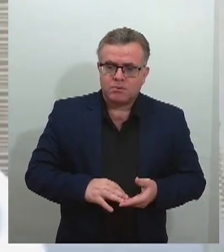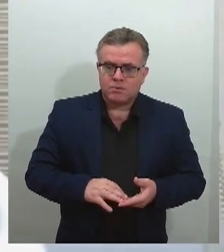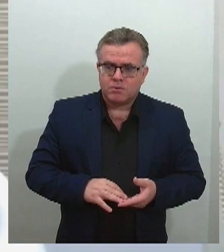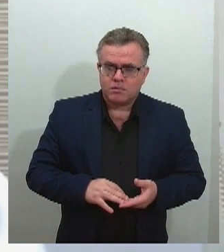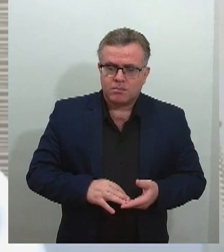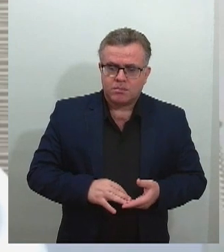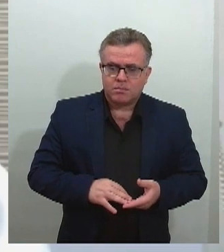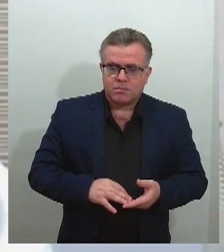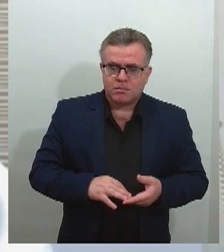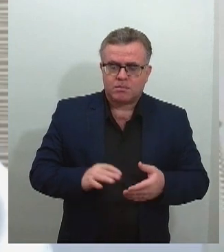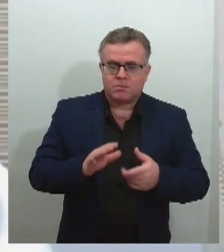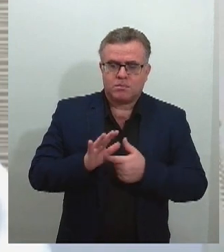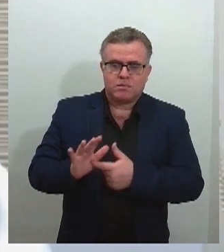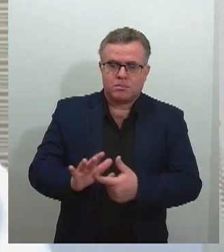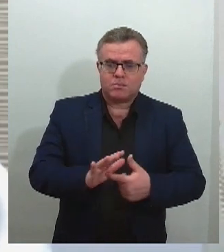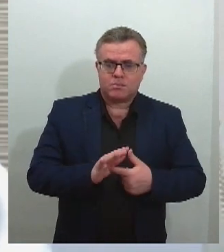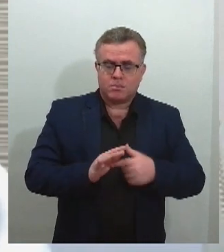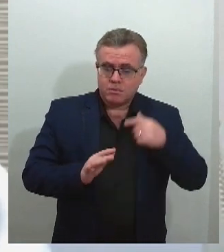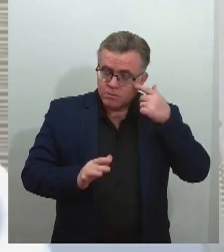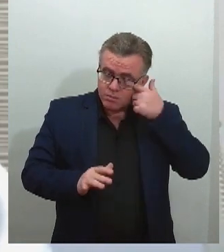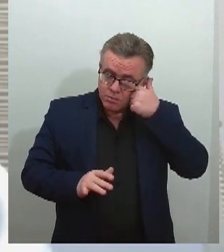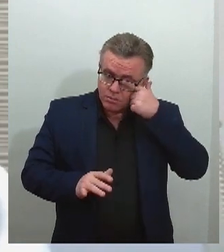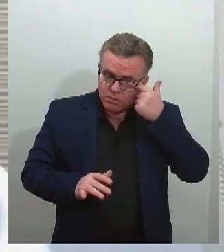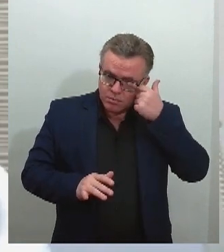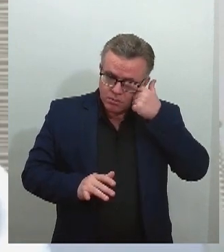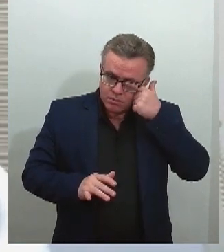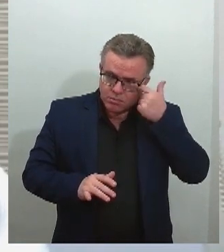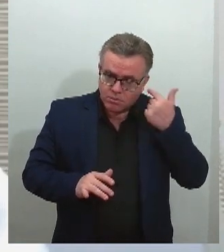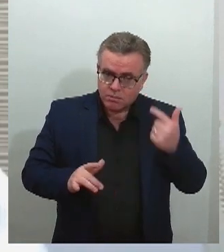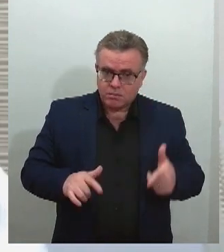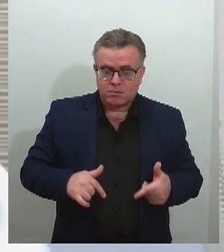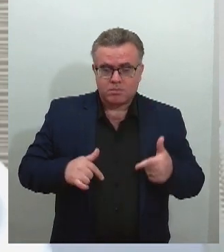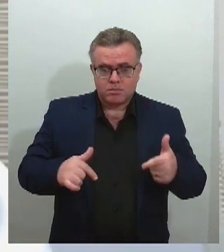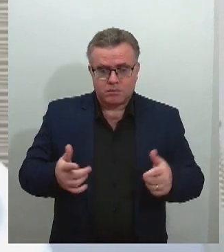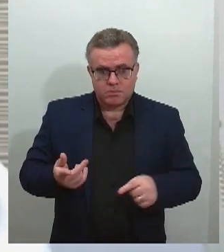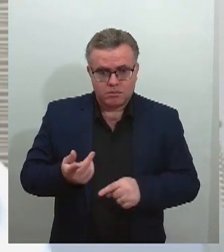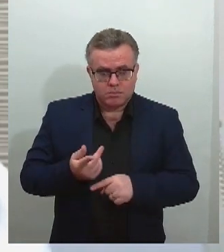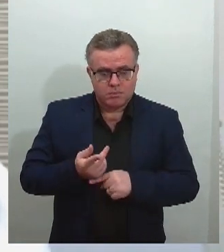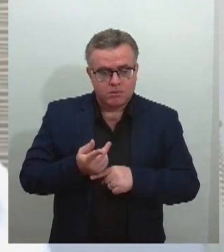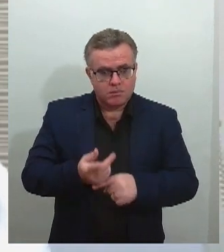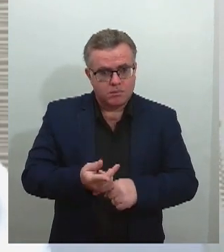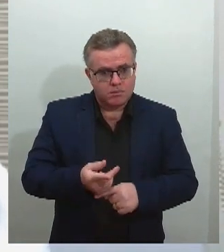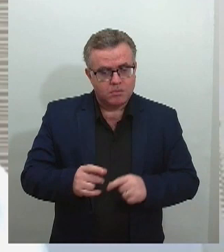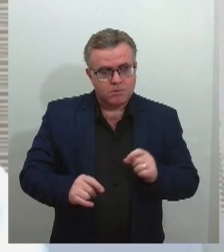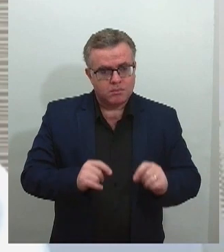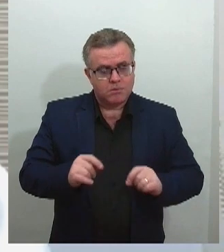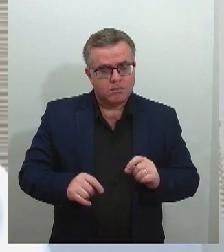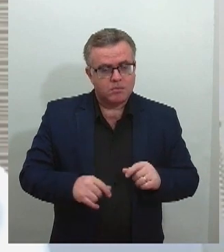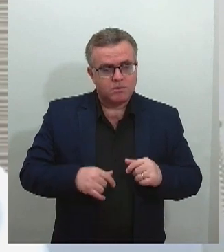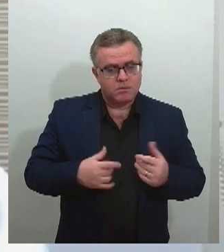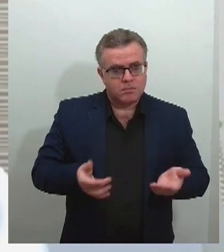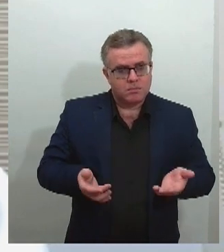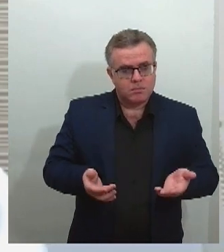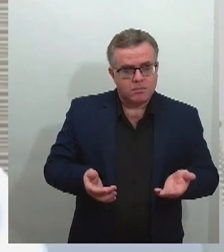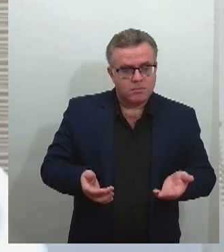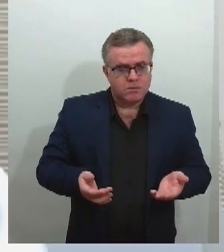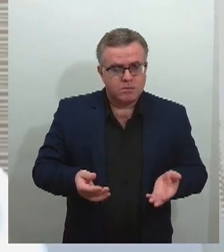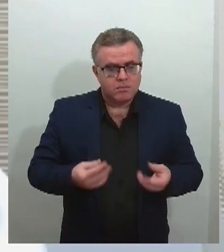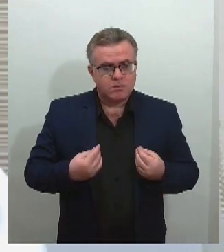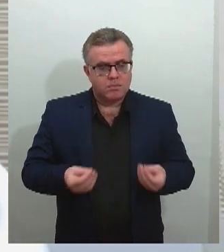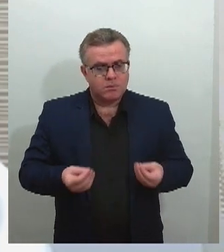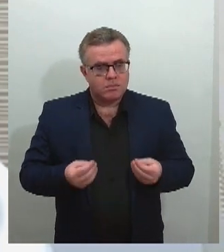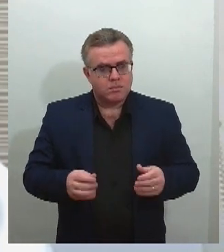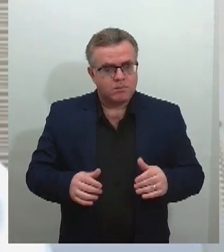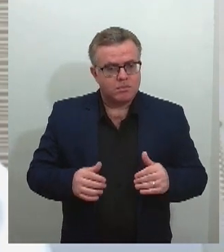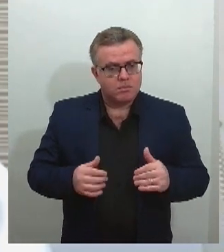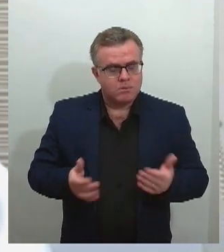levam à procura ao médico, né? Assim que aparece. Só que nem sempre as verrugas estão presentes,